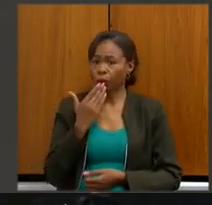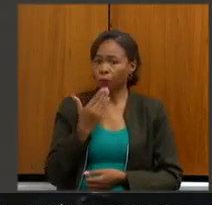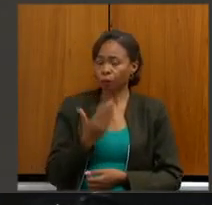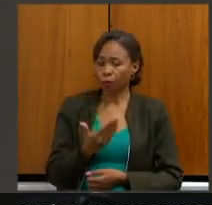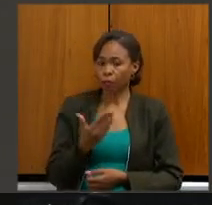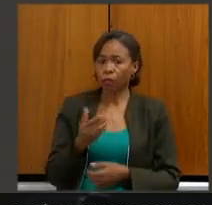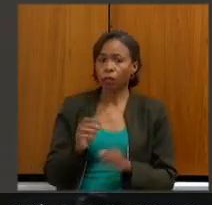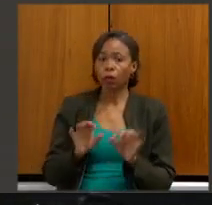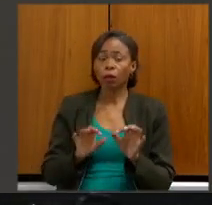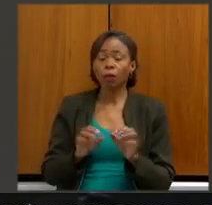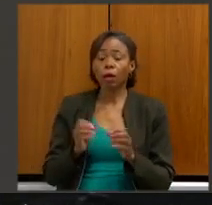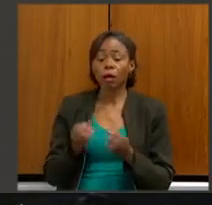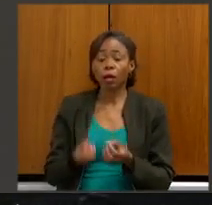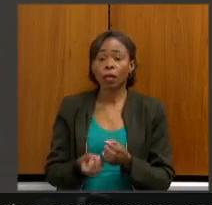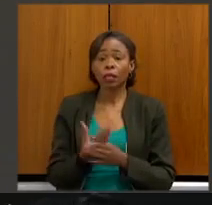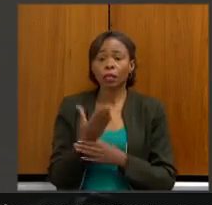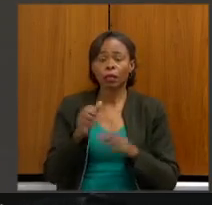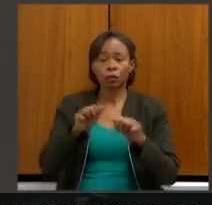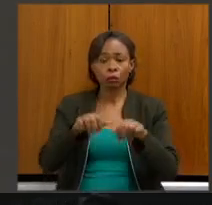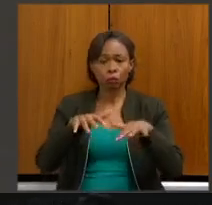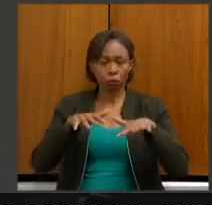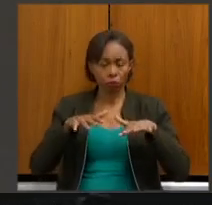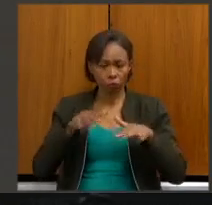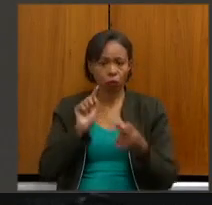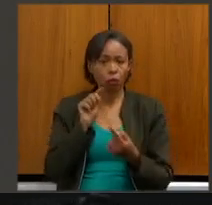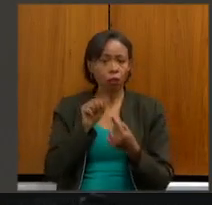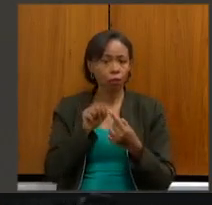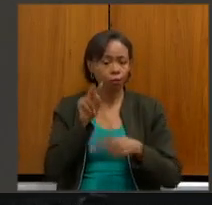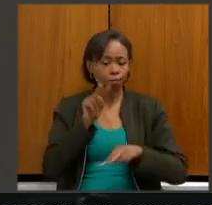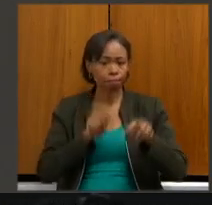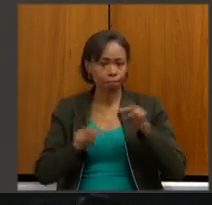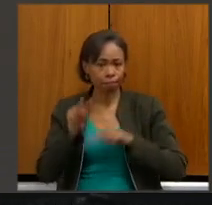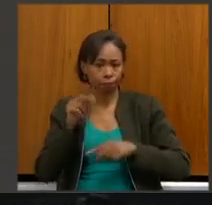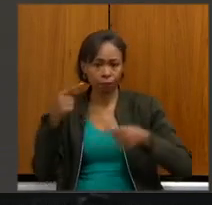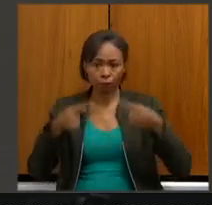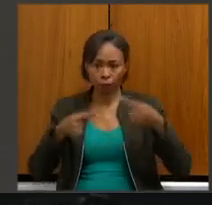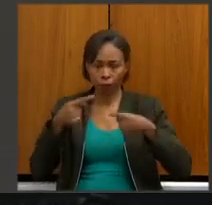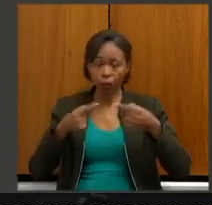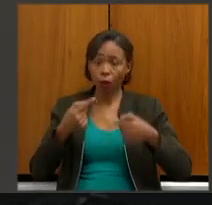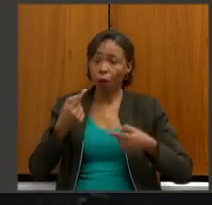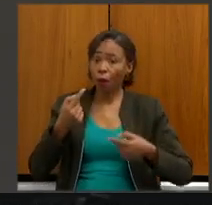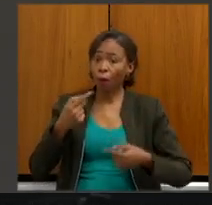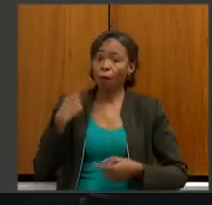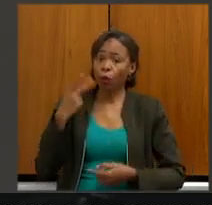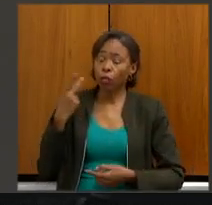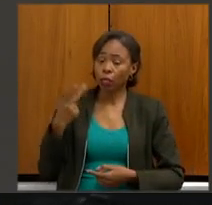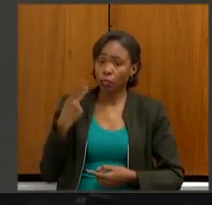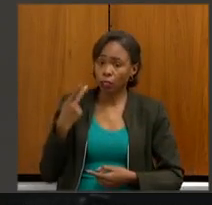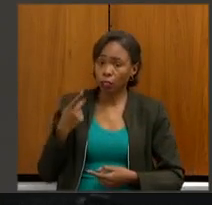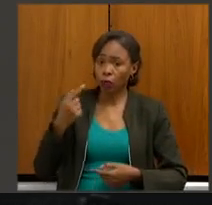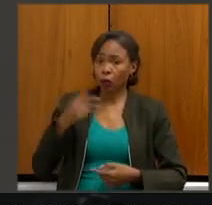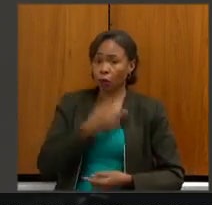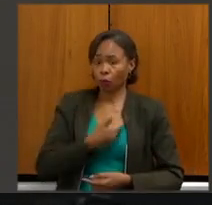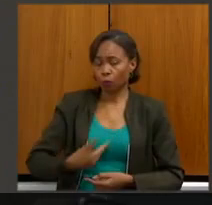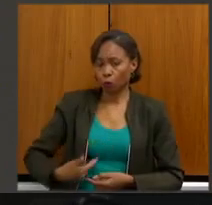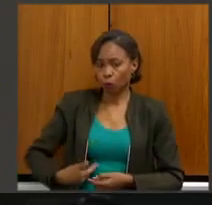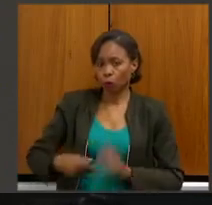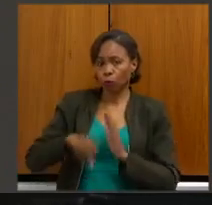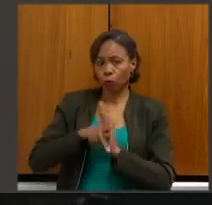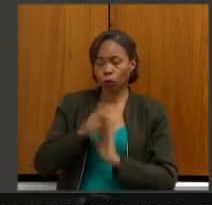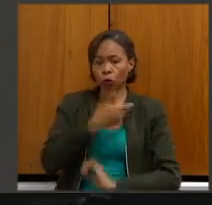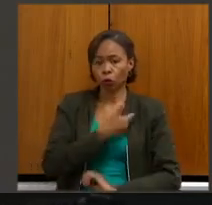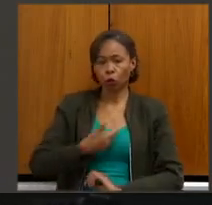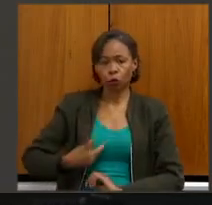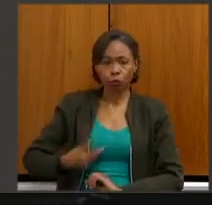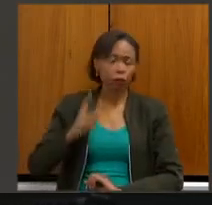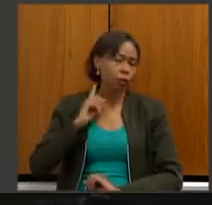que seja realizada audiência pública para avaliar e debater as políticas públicas desenvolvidas pelo governo do estado de